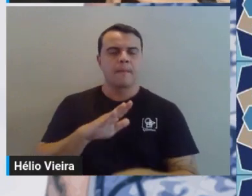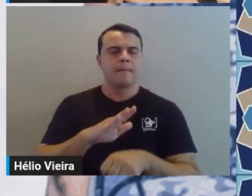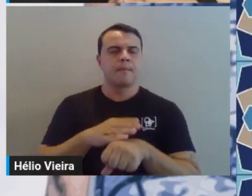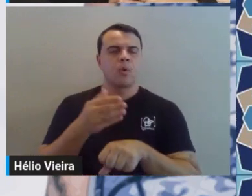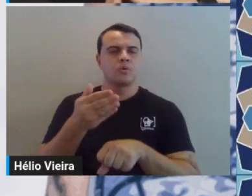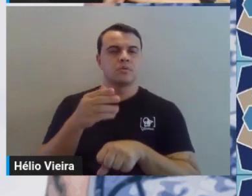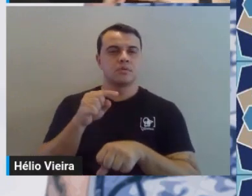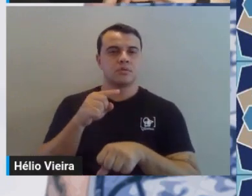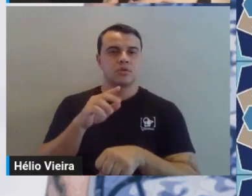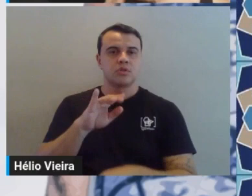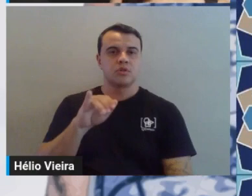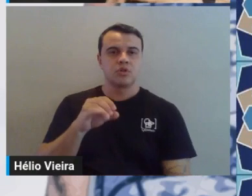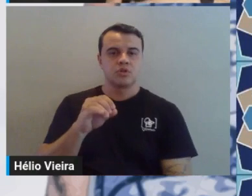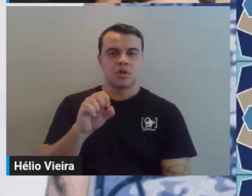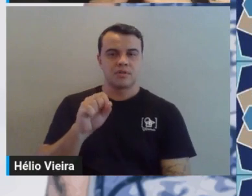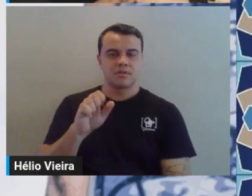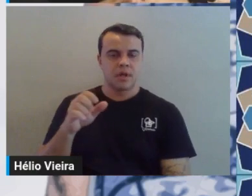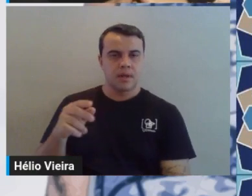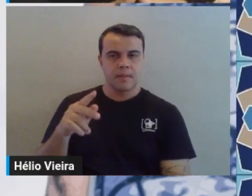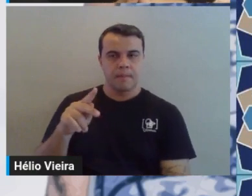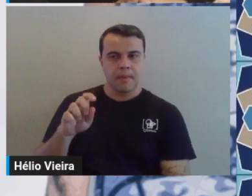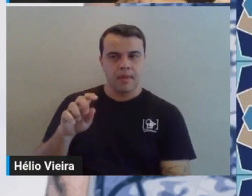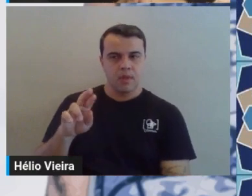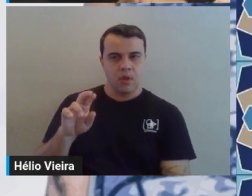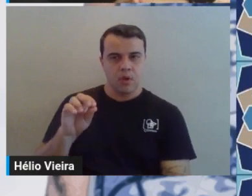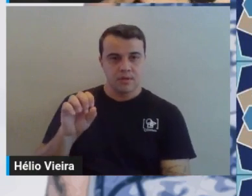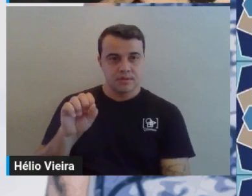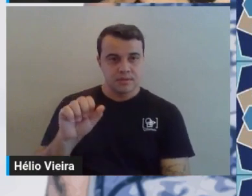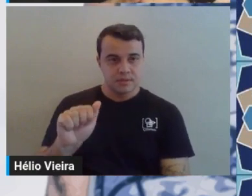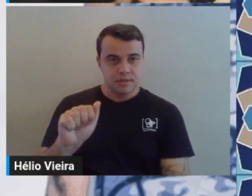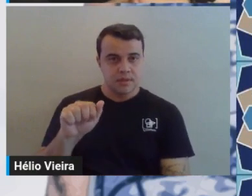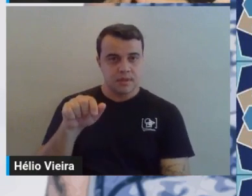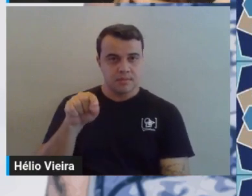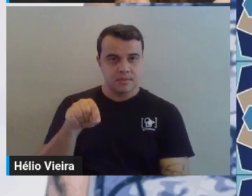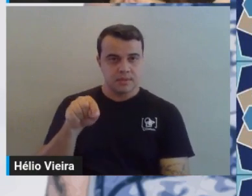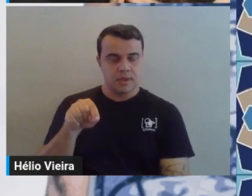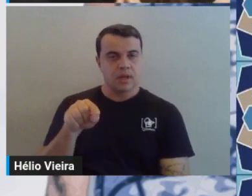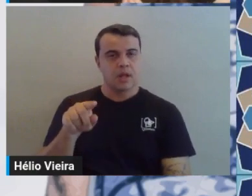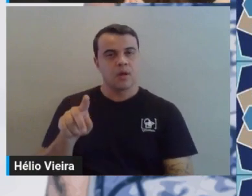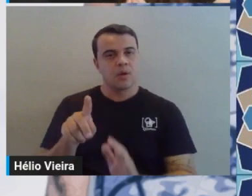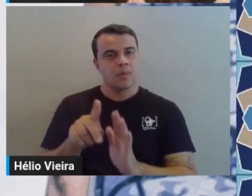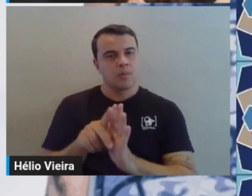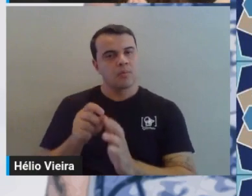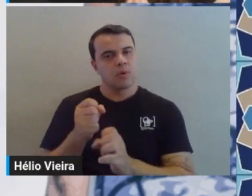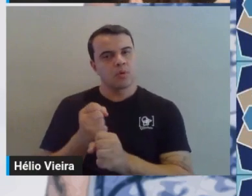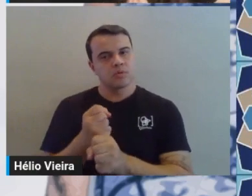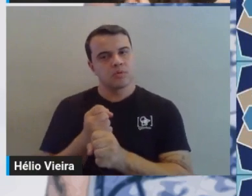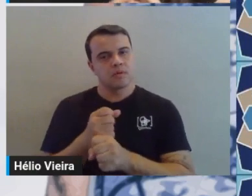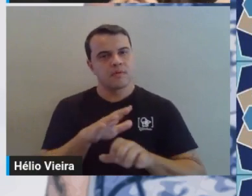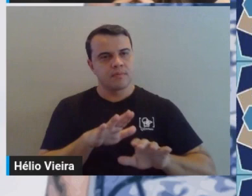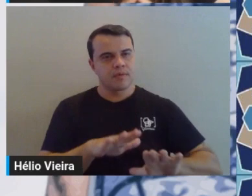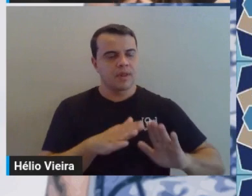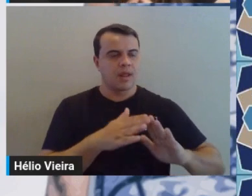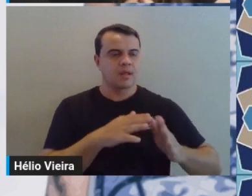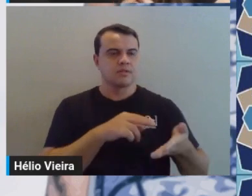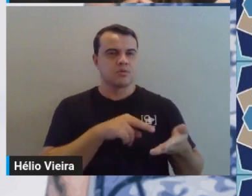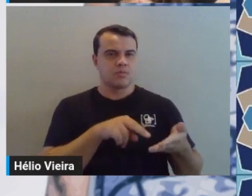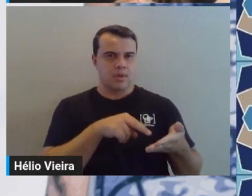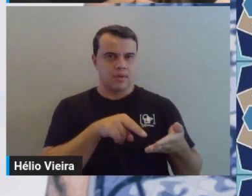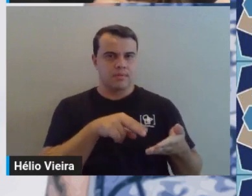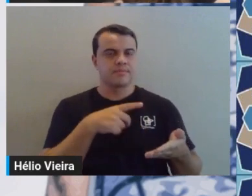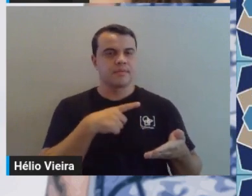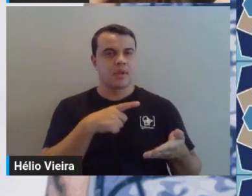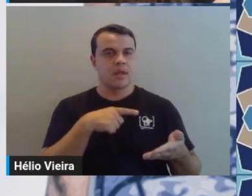José Pedrosa, mas ela foi concebida para ficar na Casa do Baile. Então,